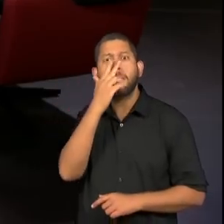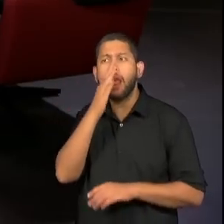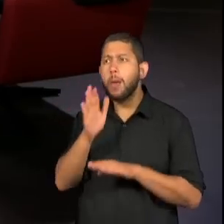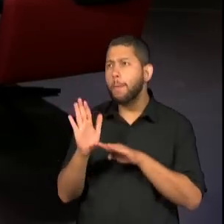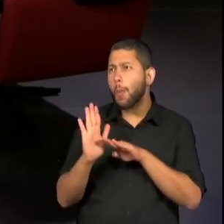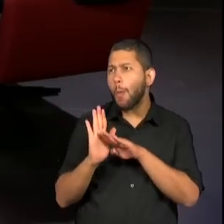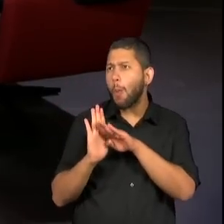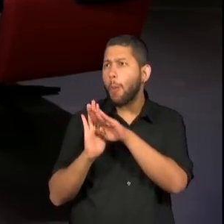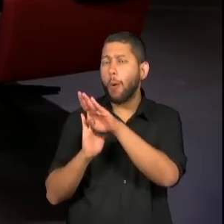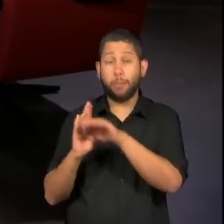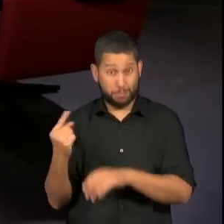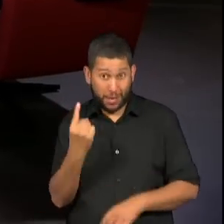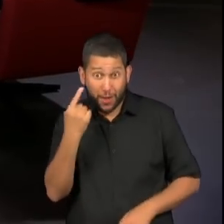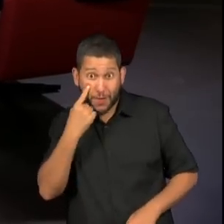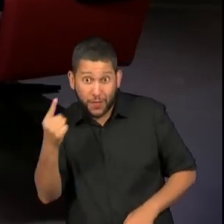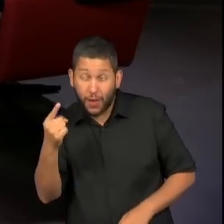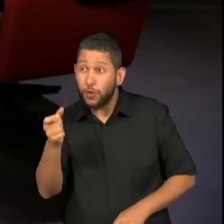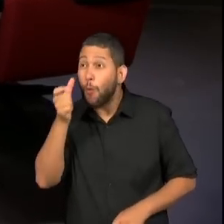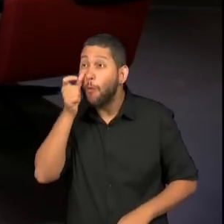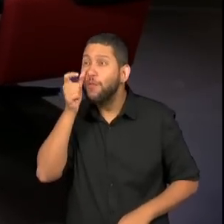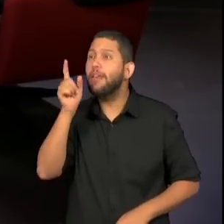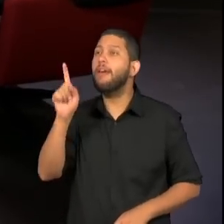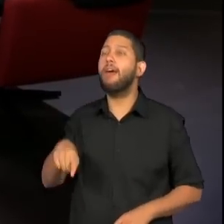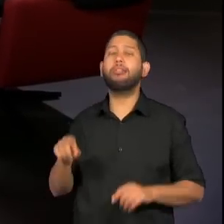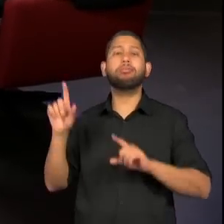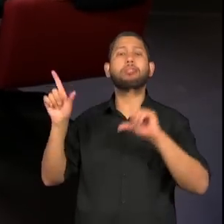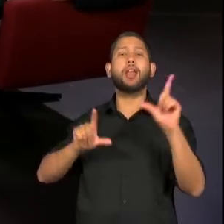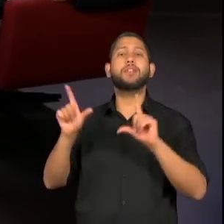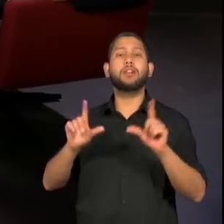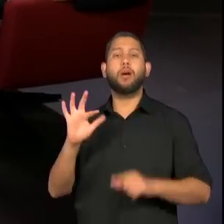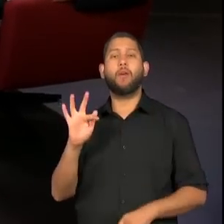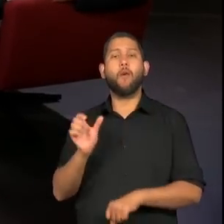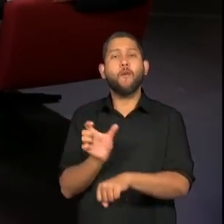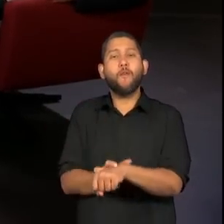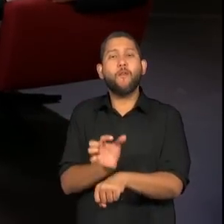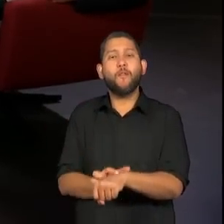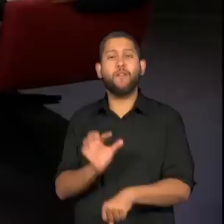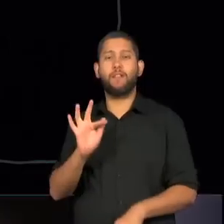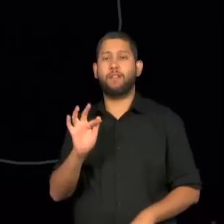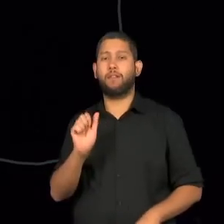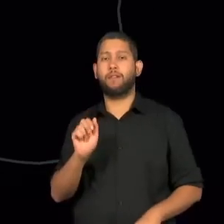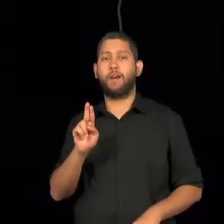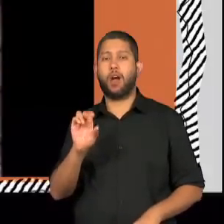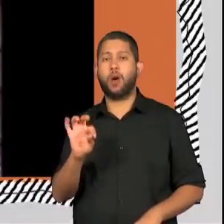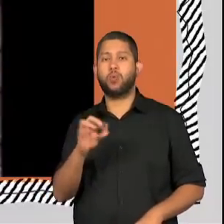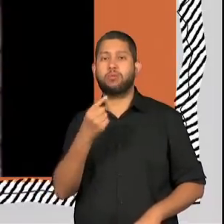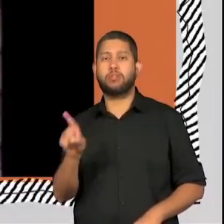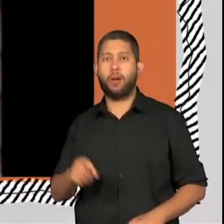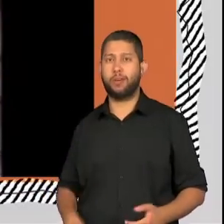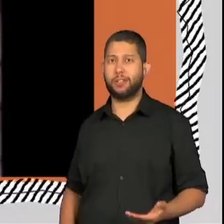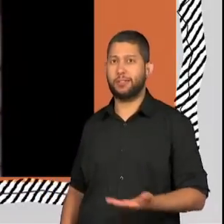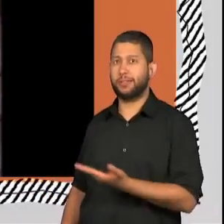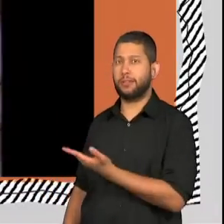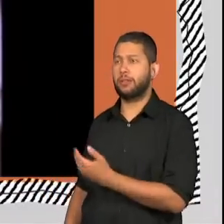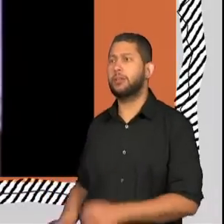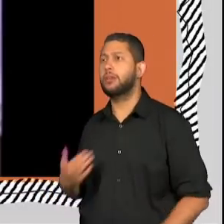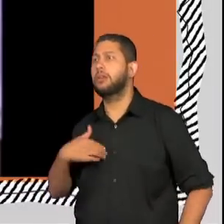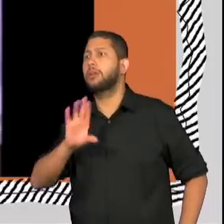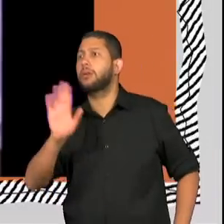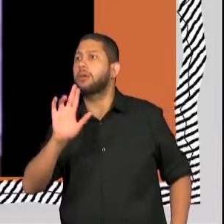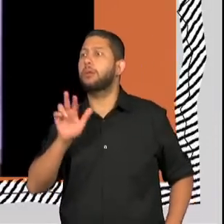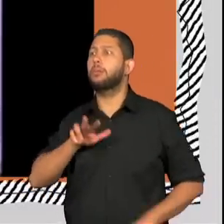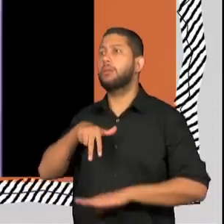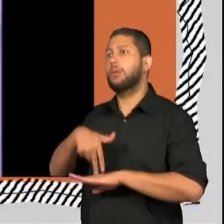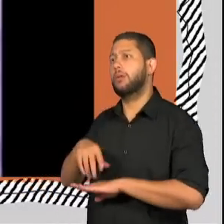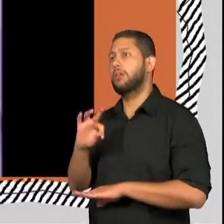primeira vez que eu vi o Taíde foi no Faustão, inclusive, sim, cantando a música Minha Mina. Meu nome é Taíde, danço bem em